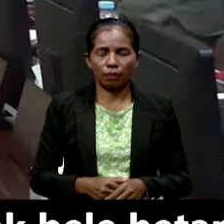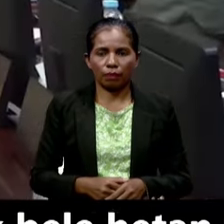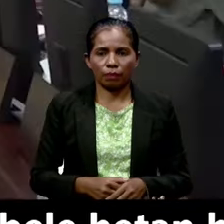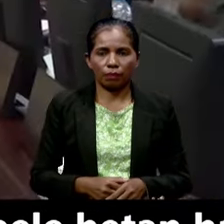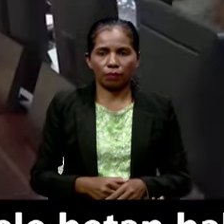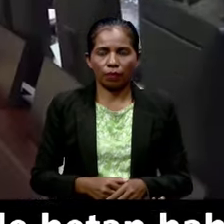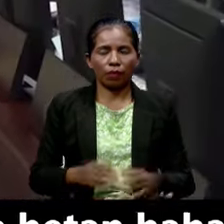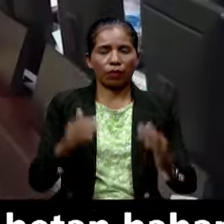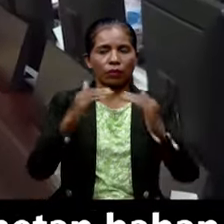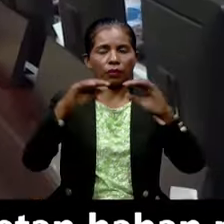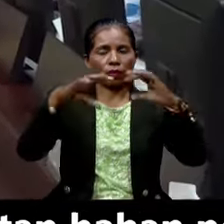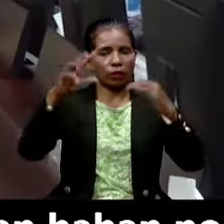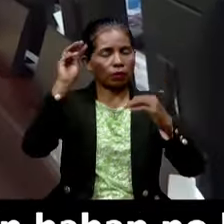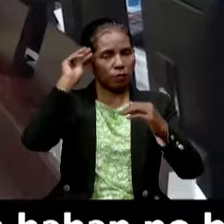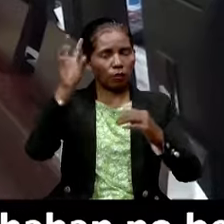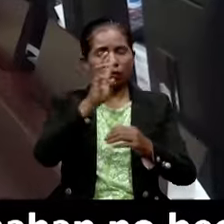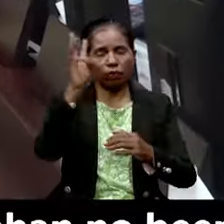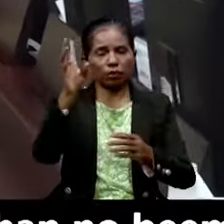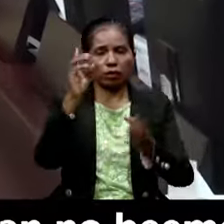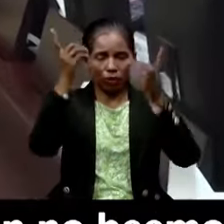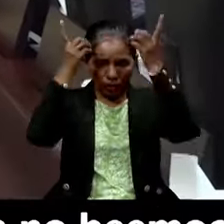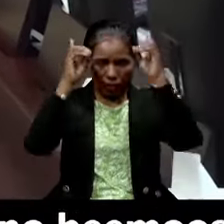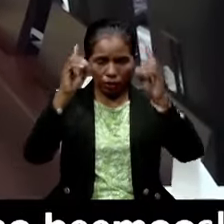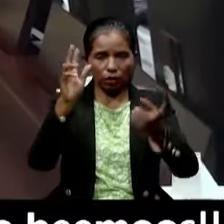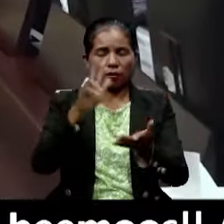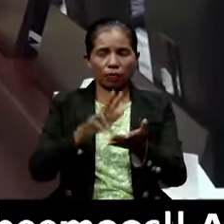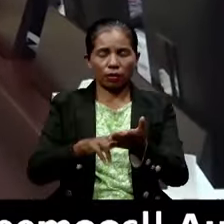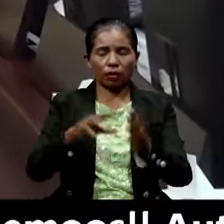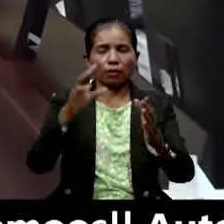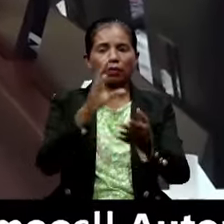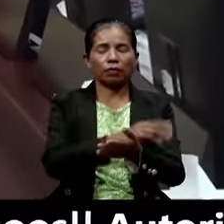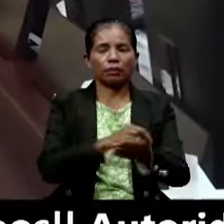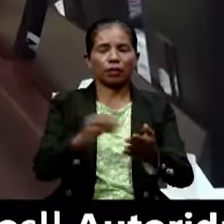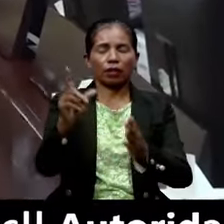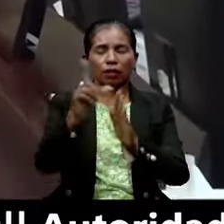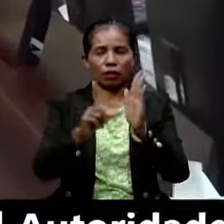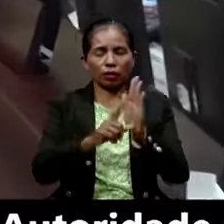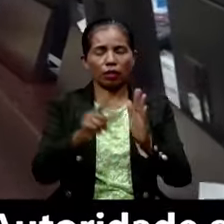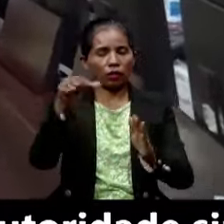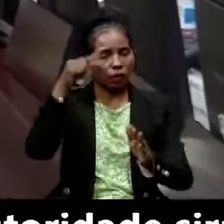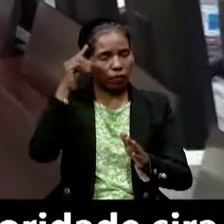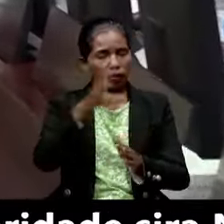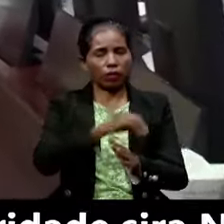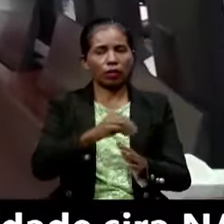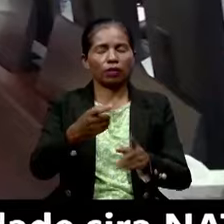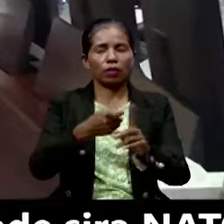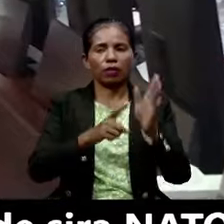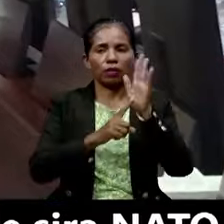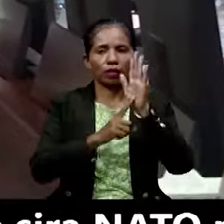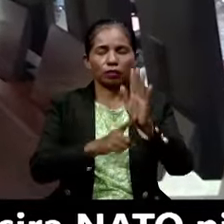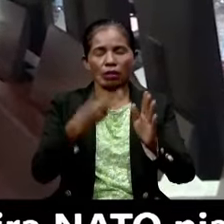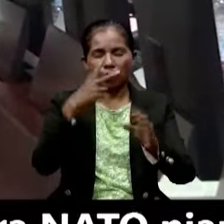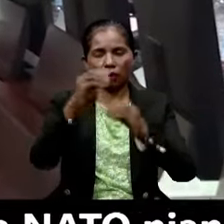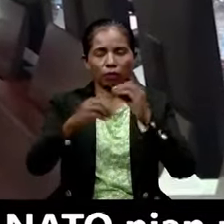A reunião do Conselho Ministro quarta, né, decide aprova o projeto de decreto do governo que apresenta o Ministro do Comércio e Indústria Nino Pereira, que regula o